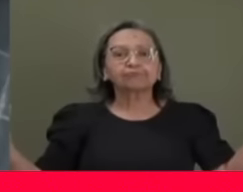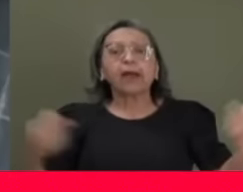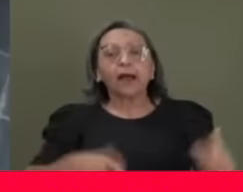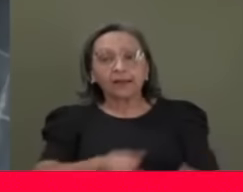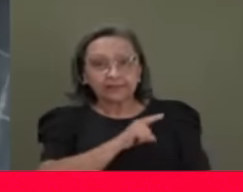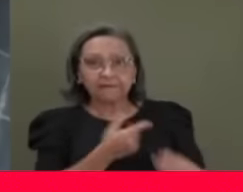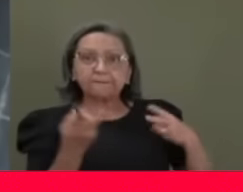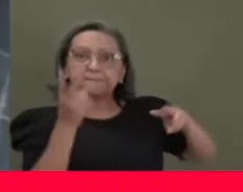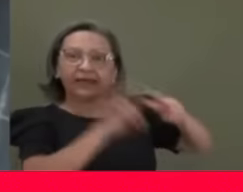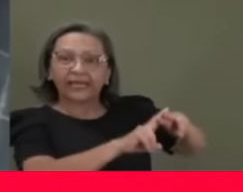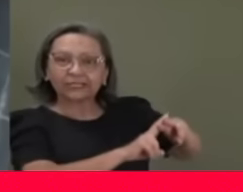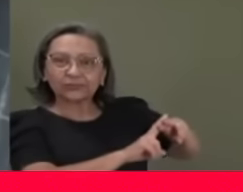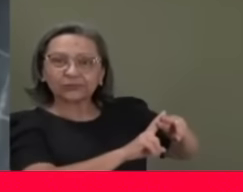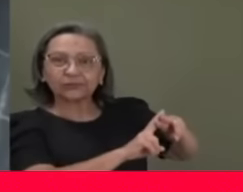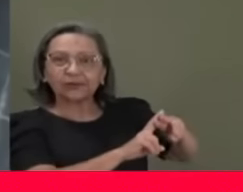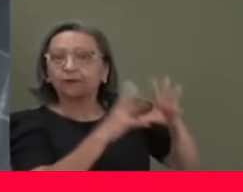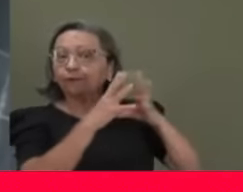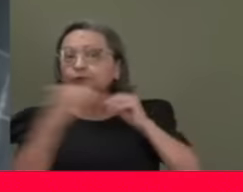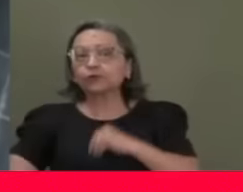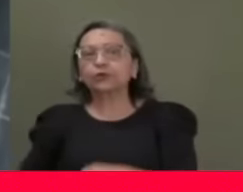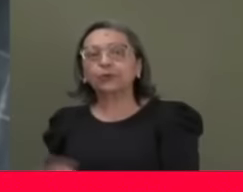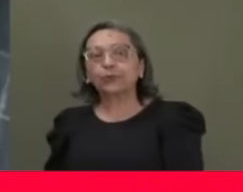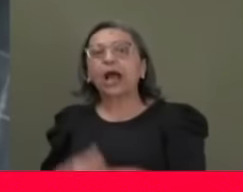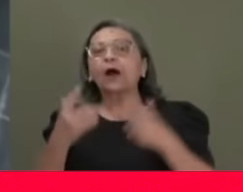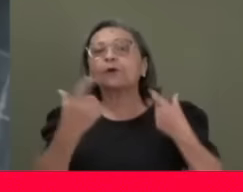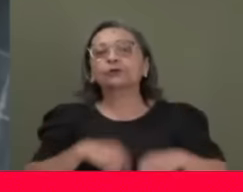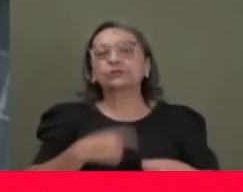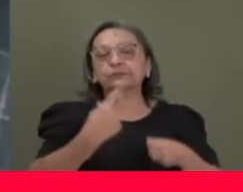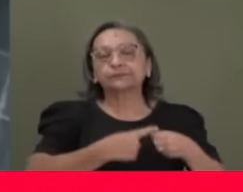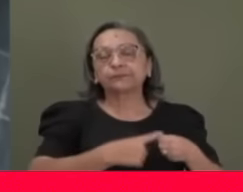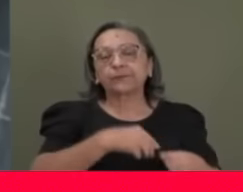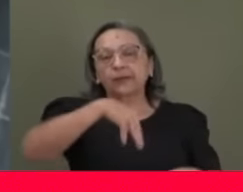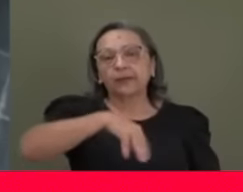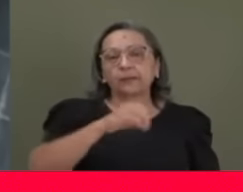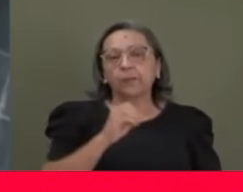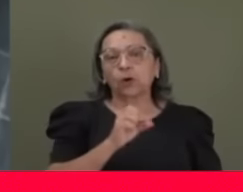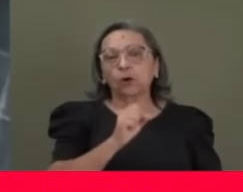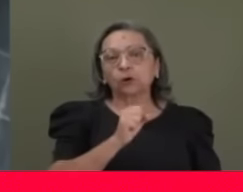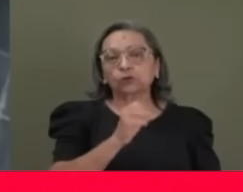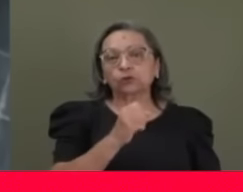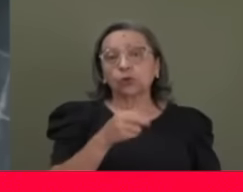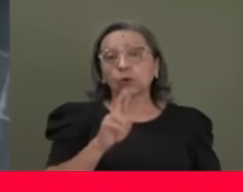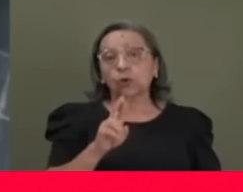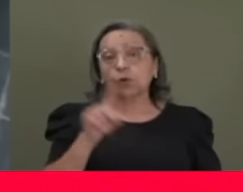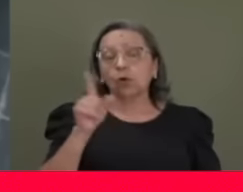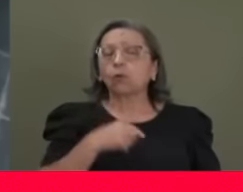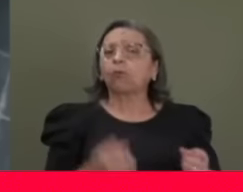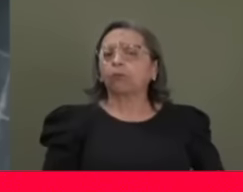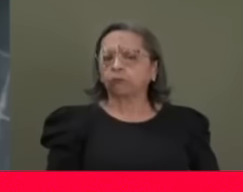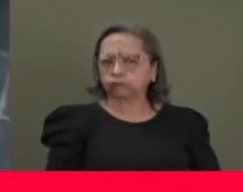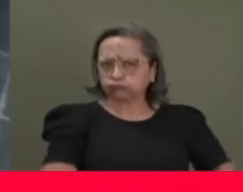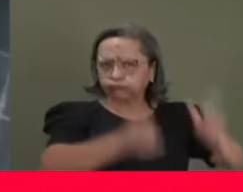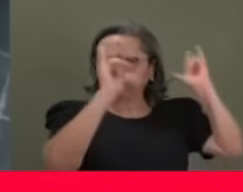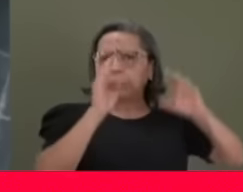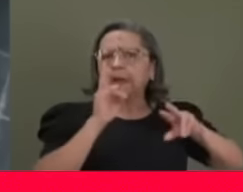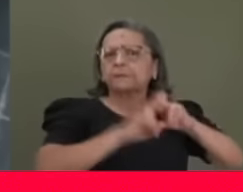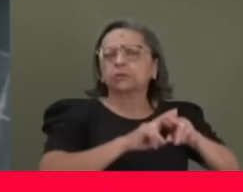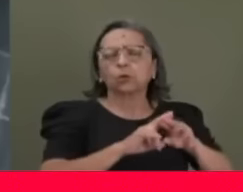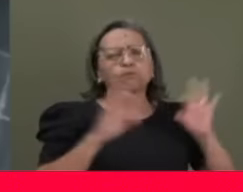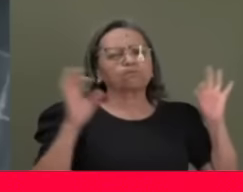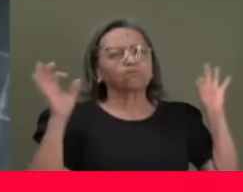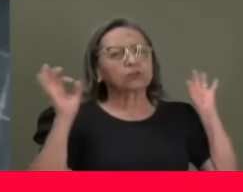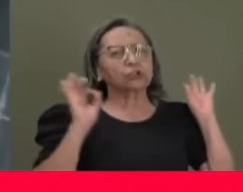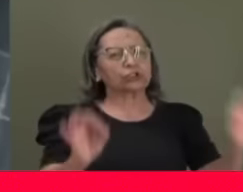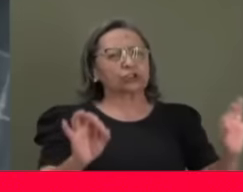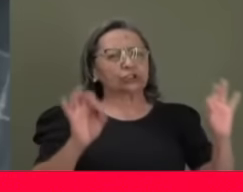prisão federal de segurança máxima localizada em Mossoró. Uma prisão considerada modelo, sem nenhuma